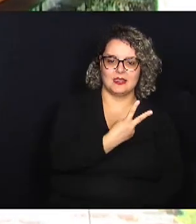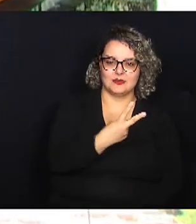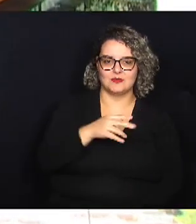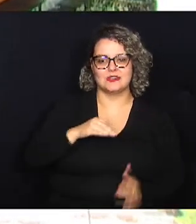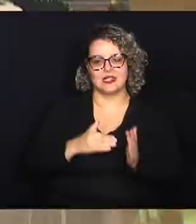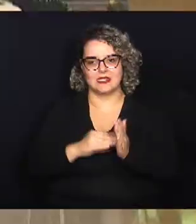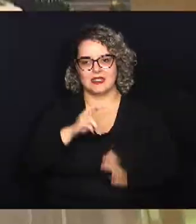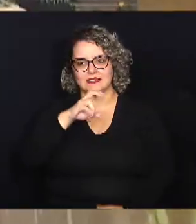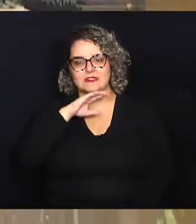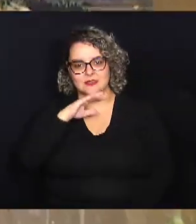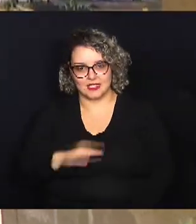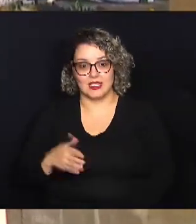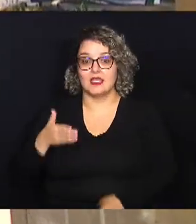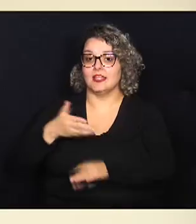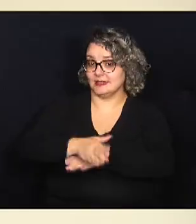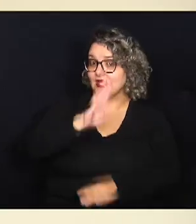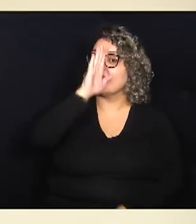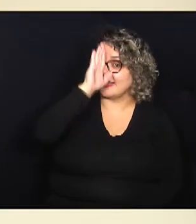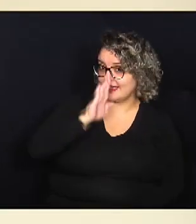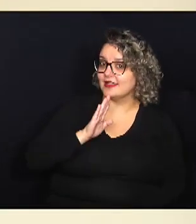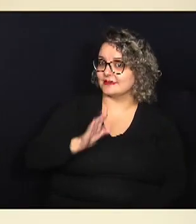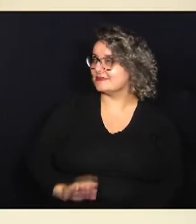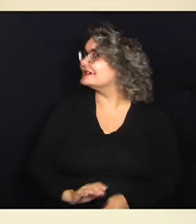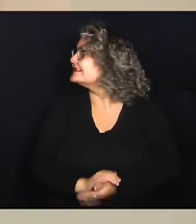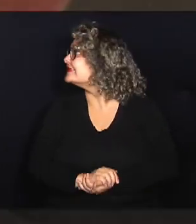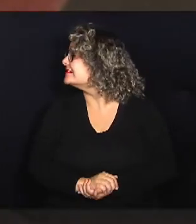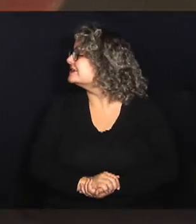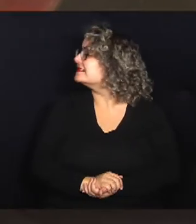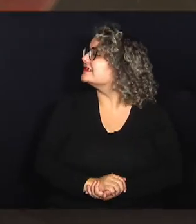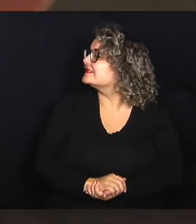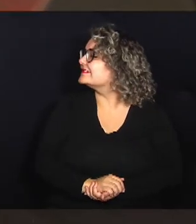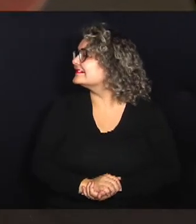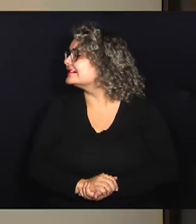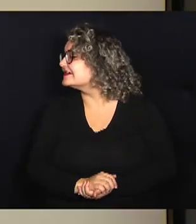E a entrada é gratuita.